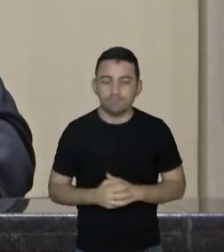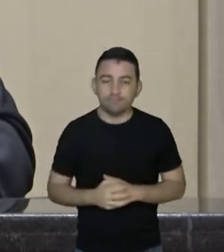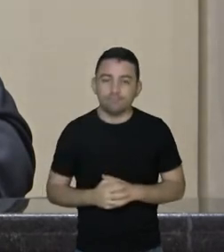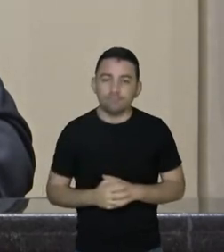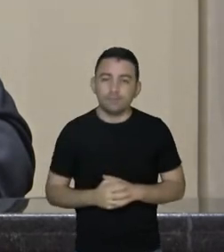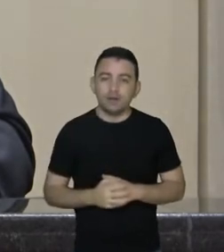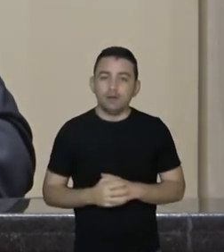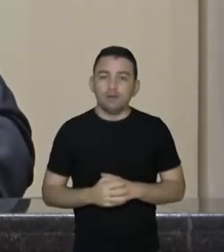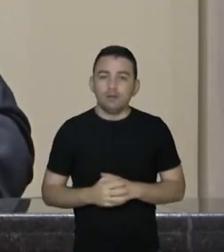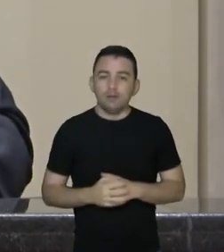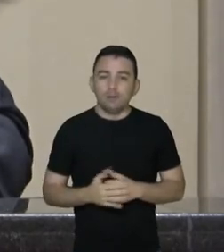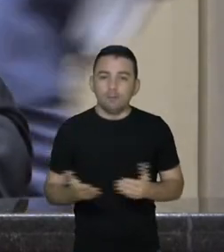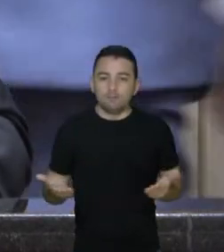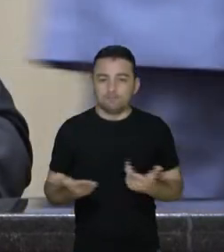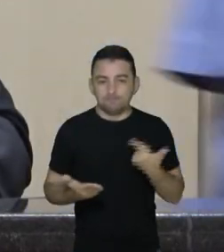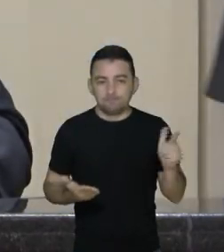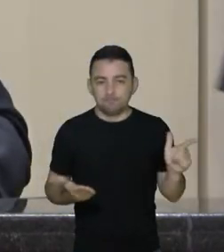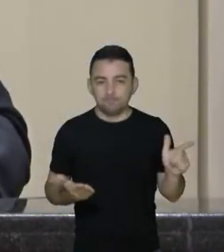na sequência,